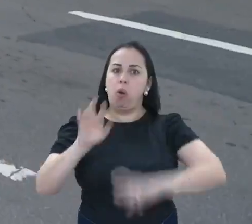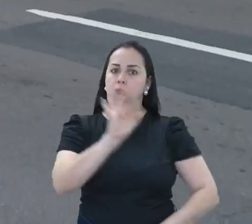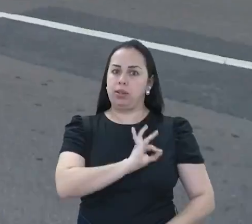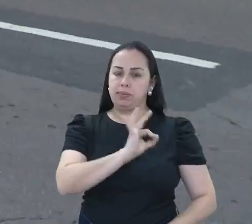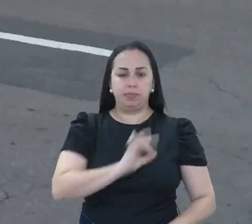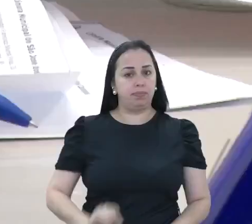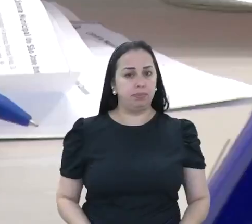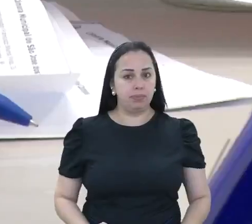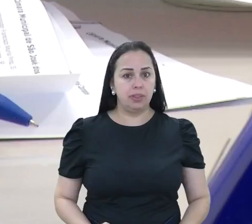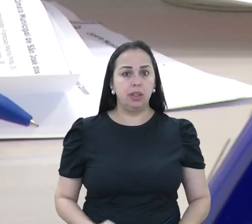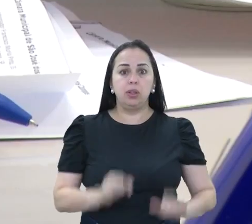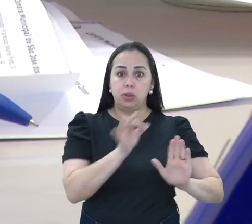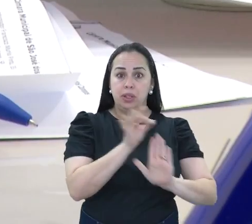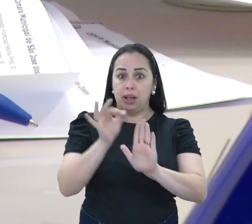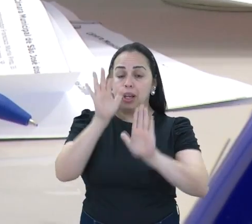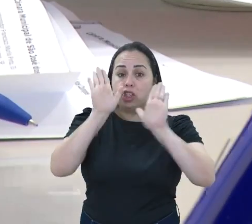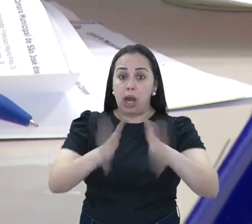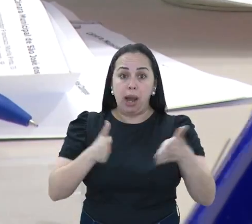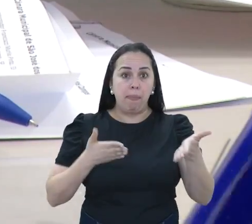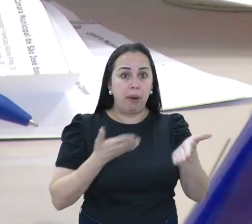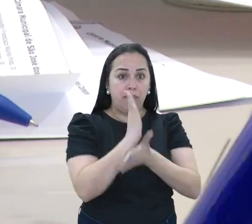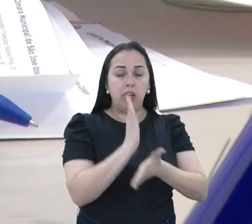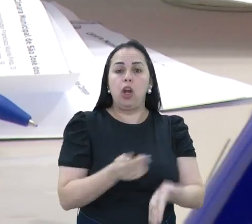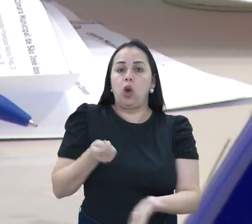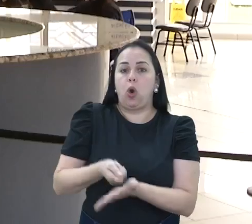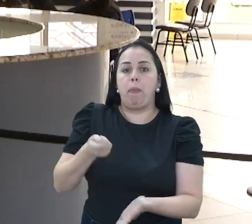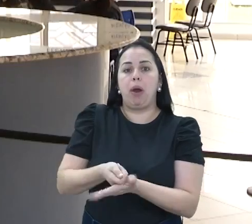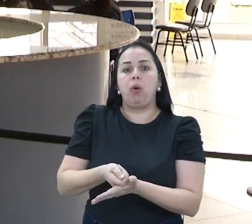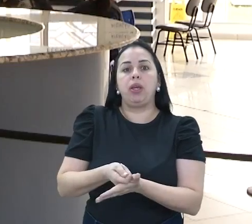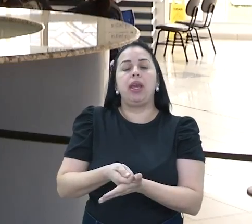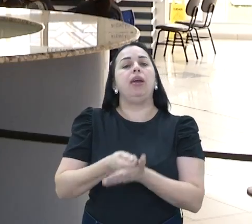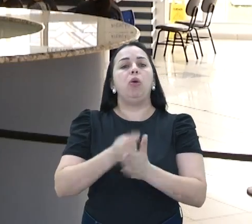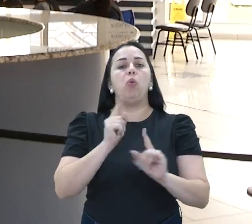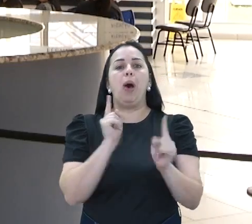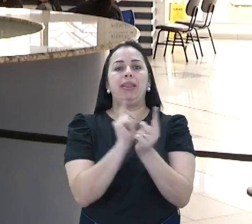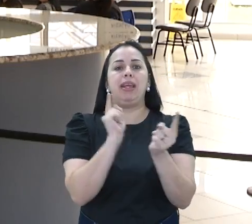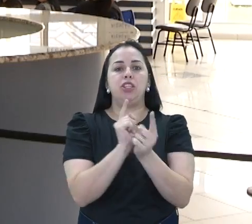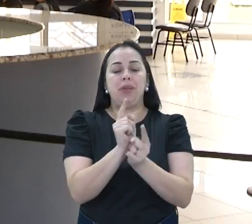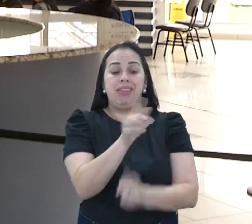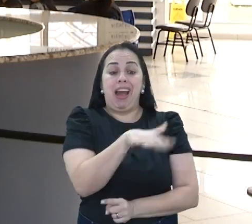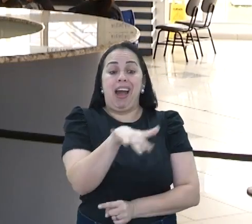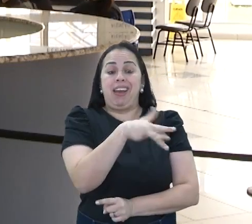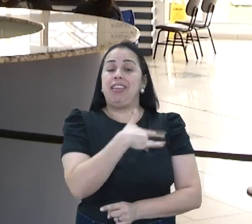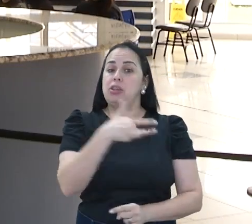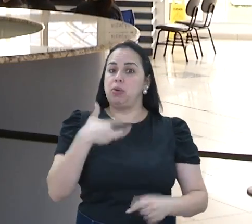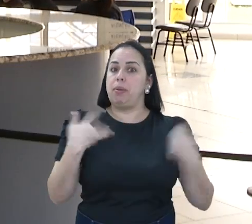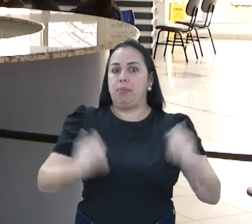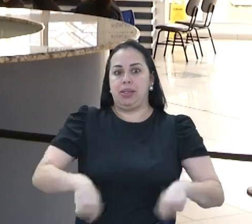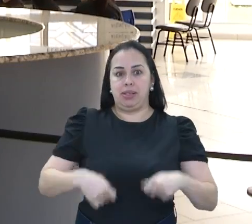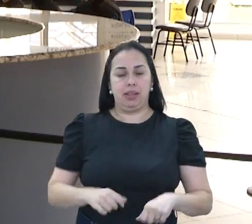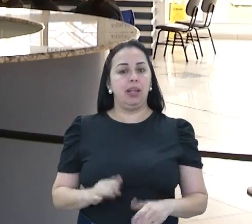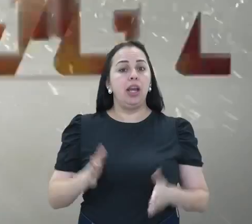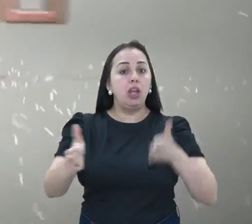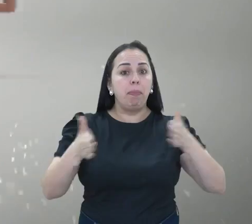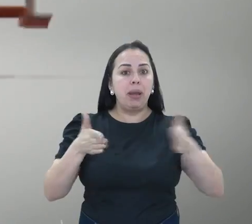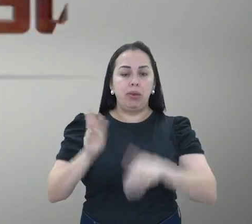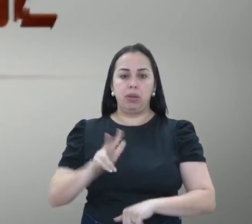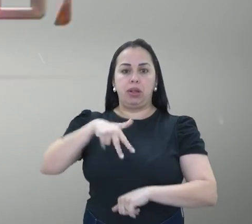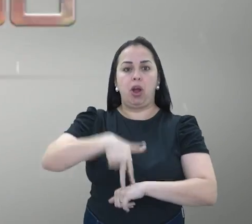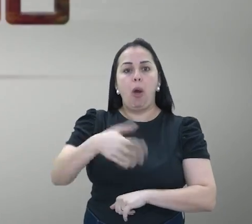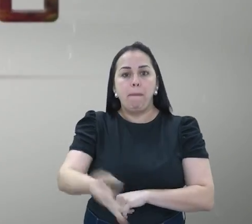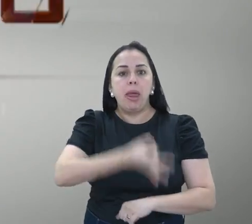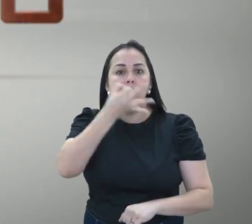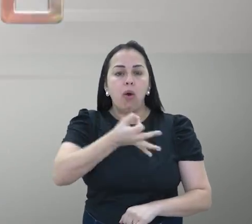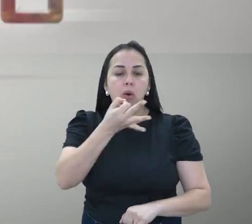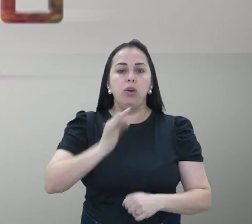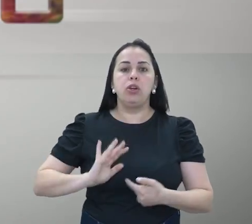alguns bairros. Entre os requerimentos aprovados também estavam cobranças para a garantia no atendimento da saúde a moradores. Durante o